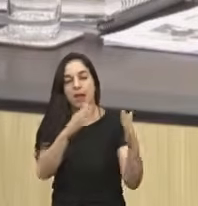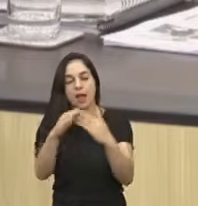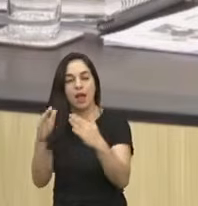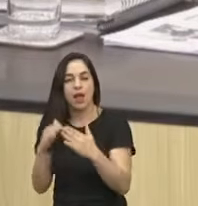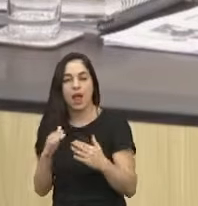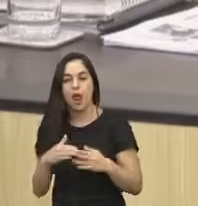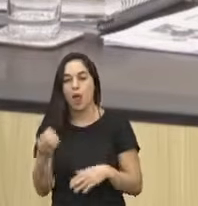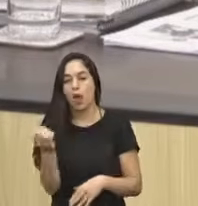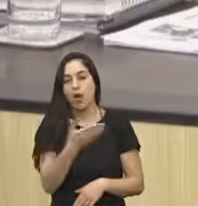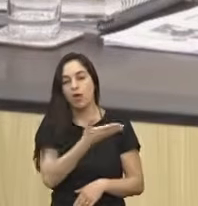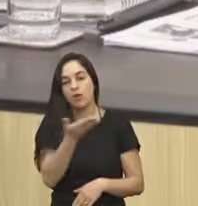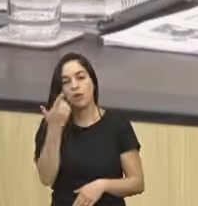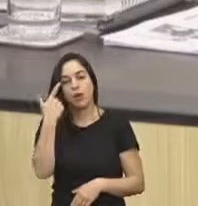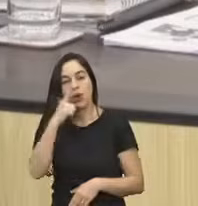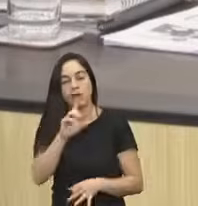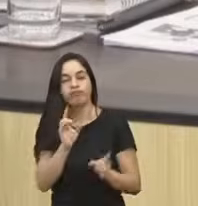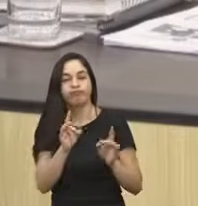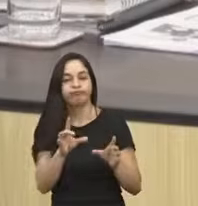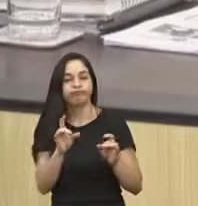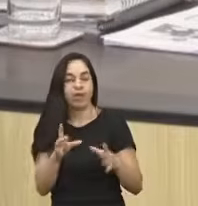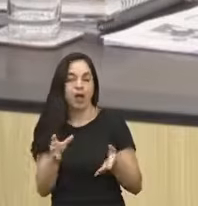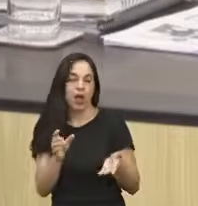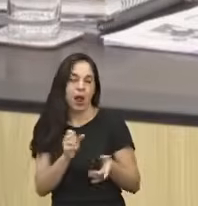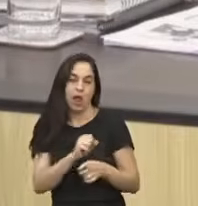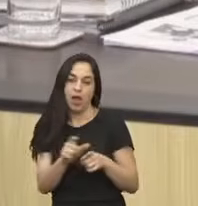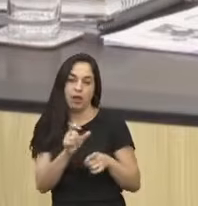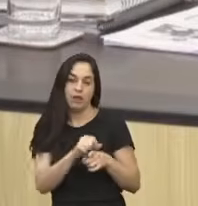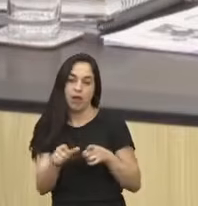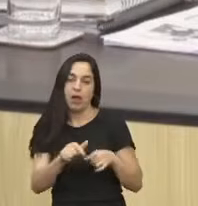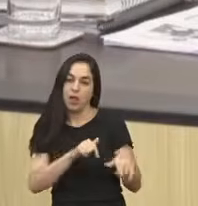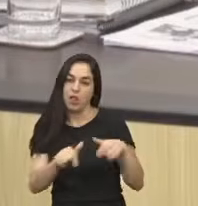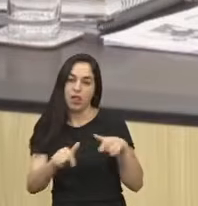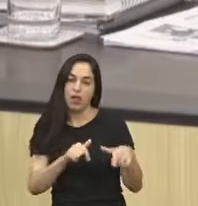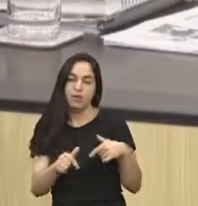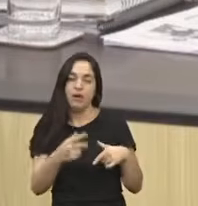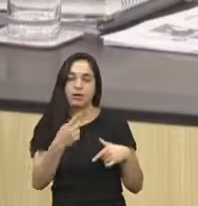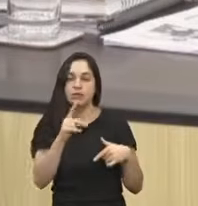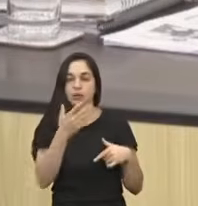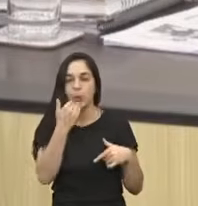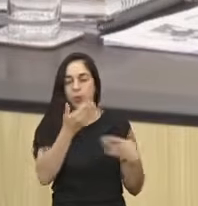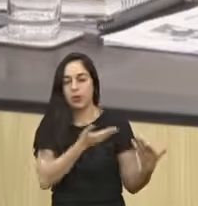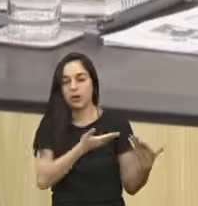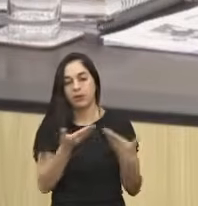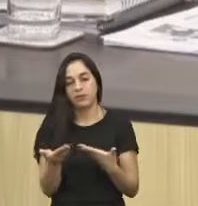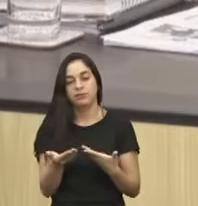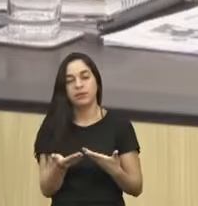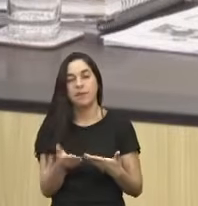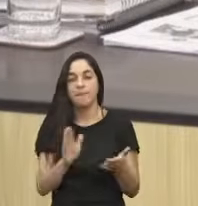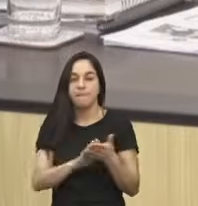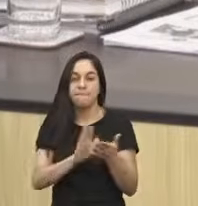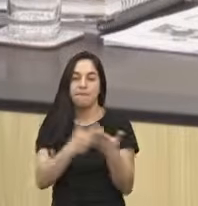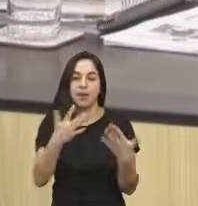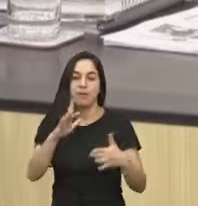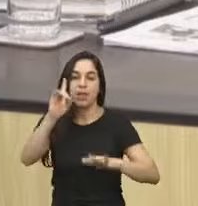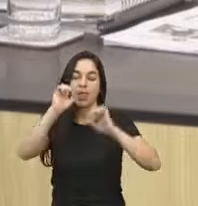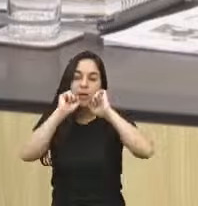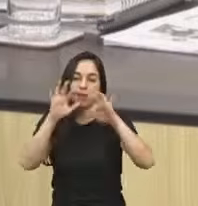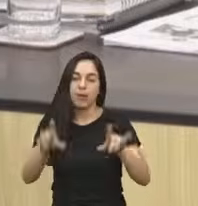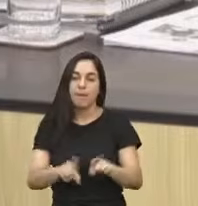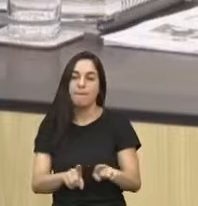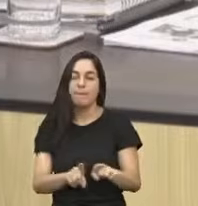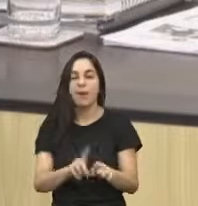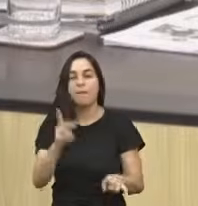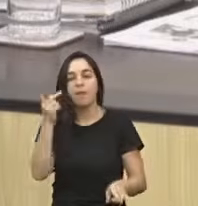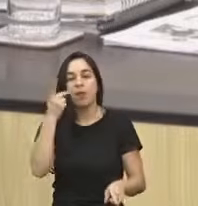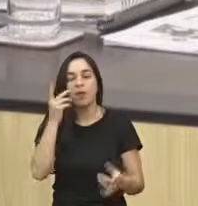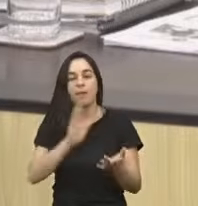possam realizar e também levar o alimento para a mesa da casa de vocês. Parabéns, que Deus abençoe. Parabéns, Paulinho, também